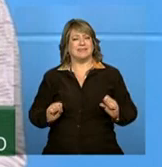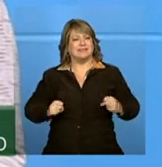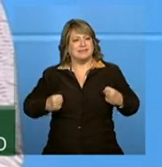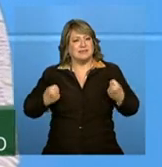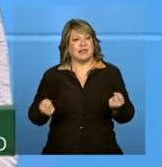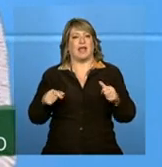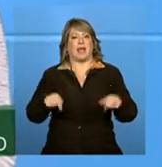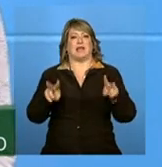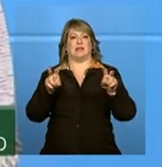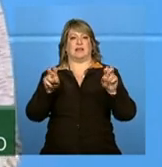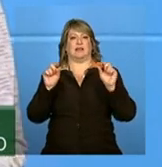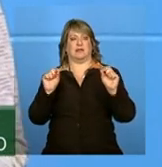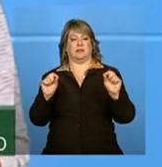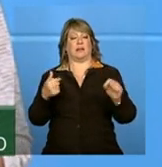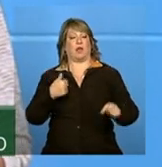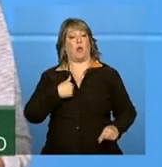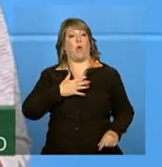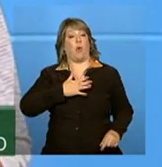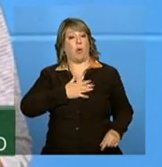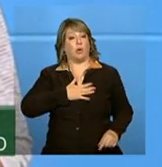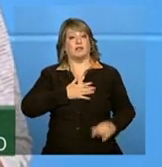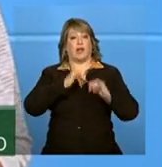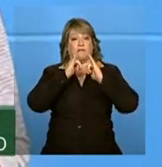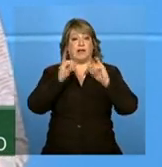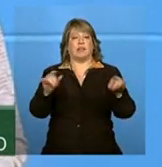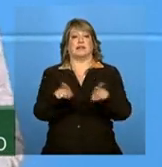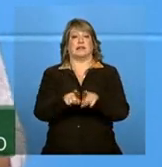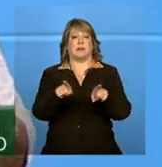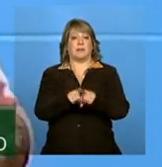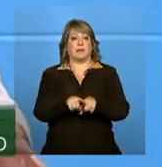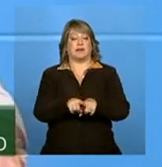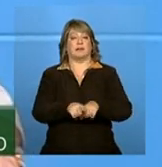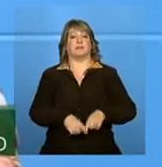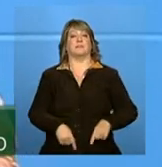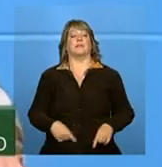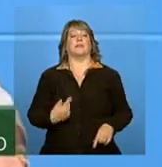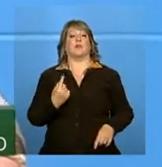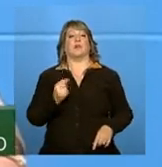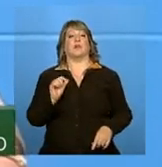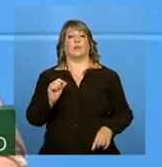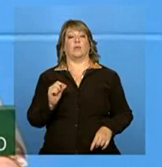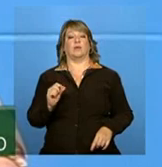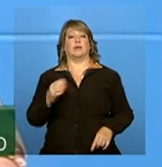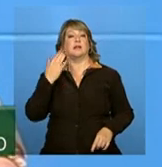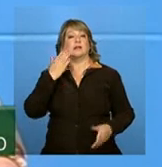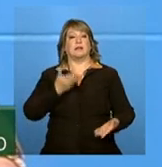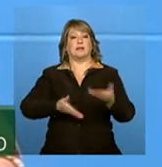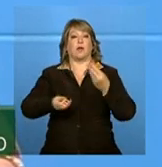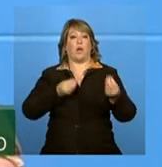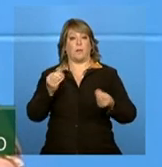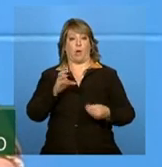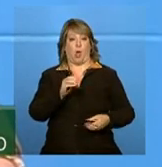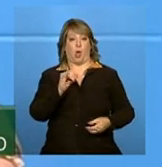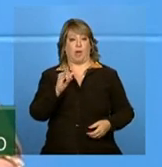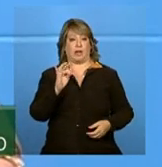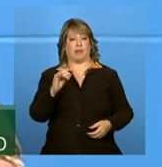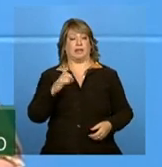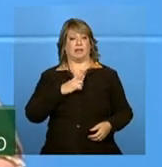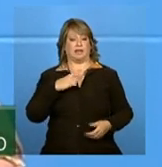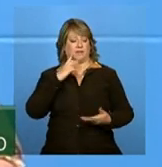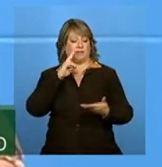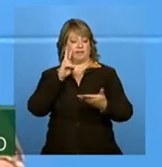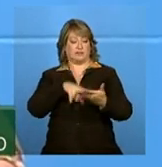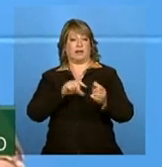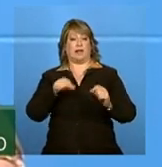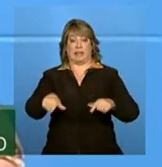essa causa. Gostaria de falar também sobre um mau entendimento que existe no relatório da OIT.